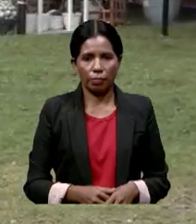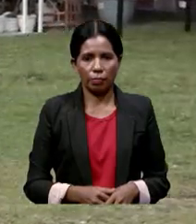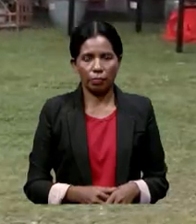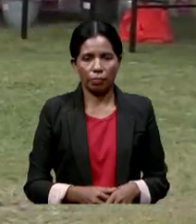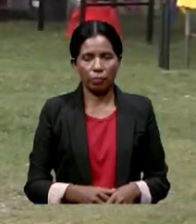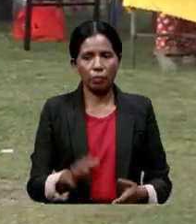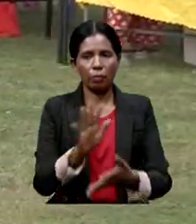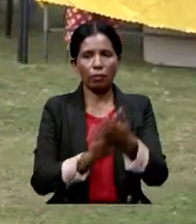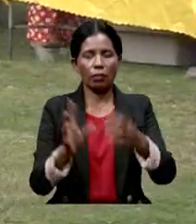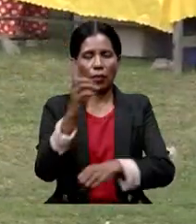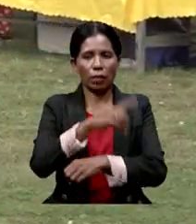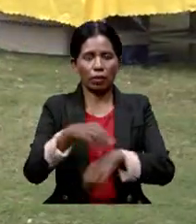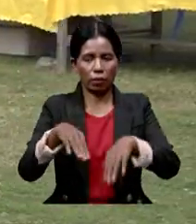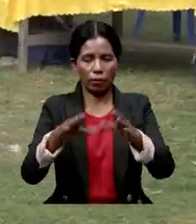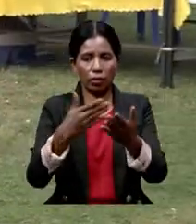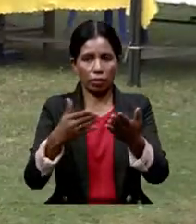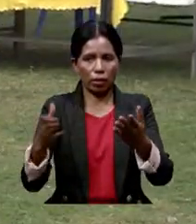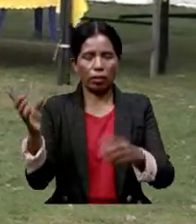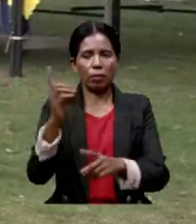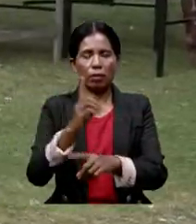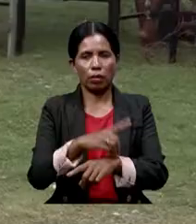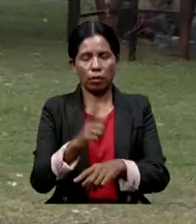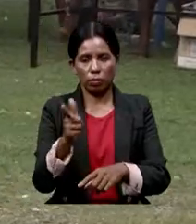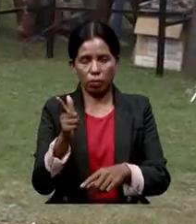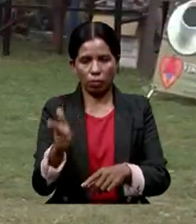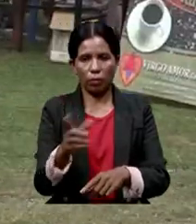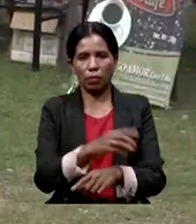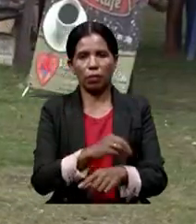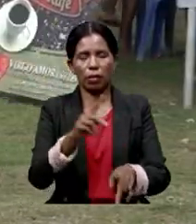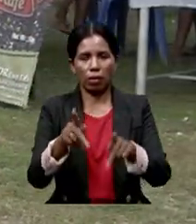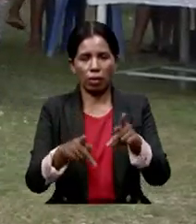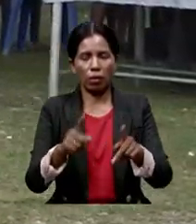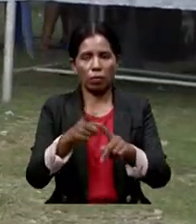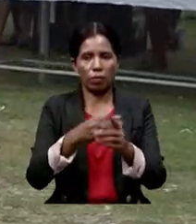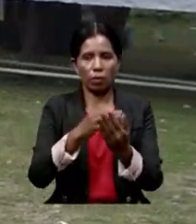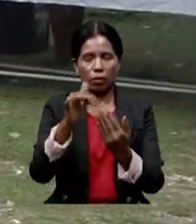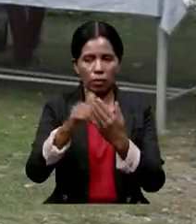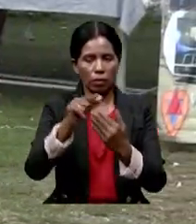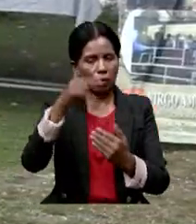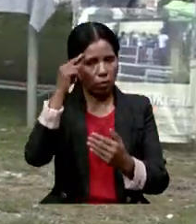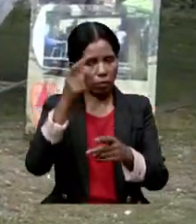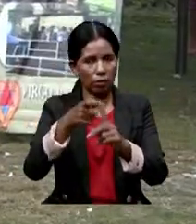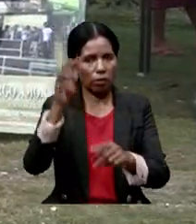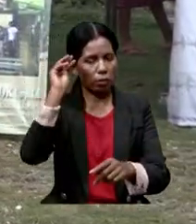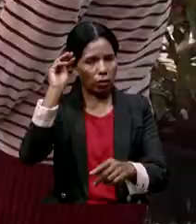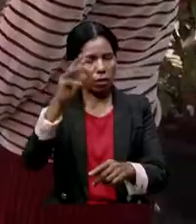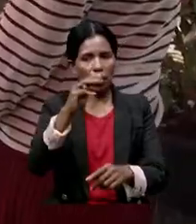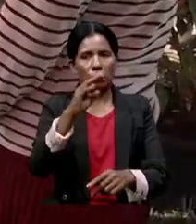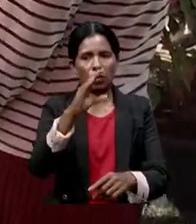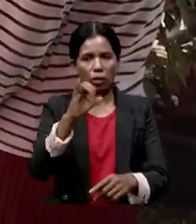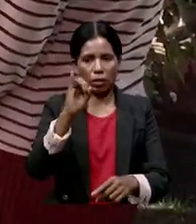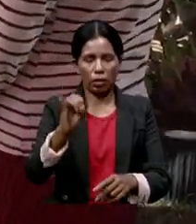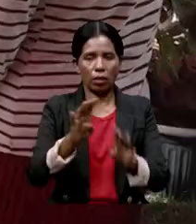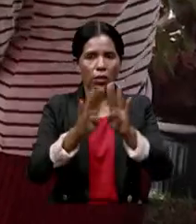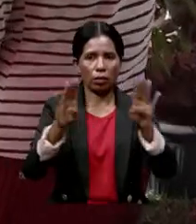Atu kamora lorong restorasi independensia badala Ruanulu Resin Rua ia lorong Ruanulu Fulan Mayune Gubernur Liusi Ministeru Komersi dan Industri Loke